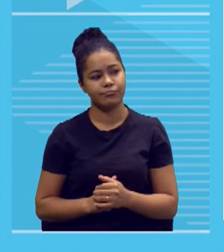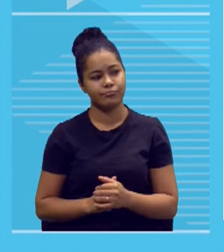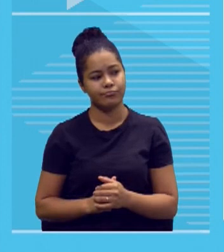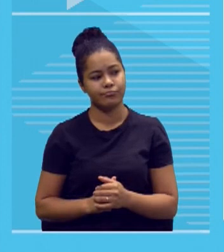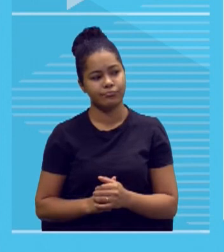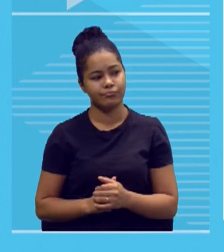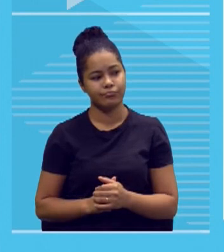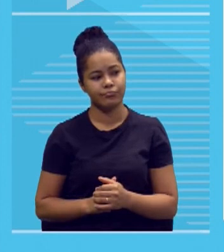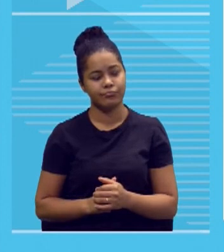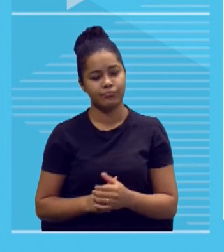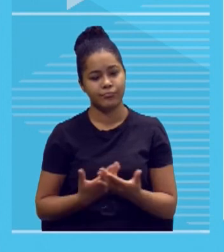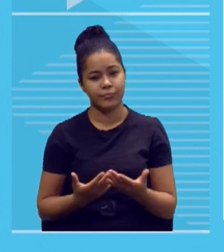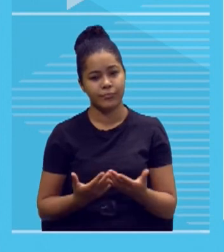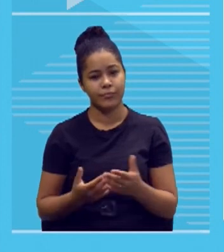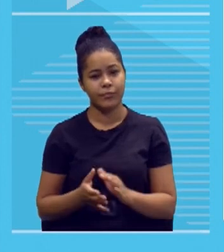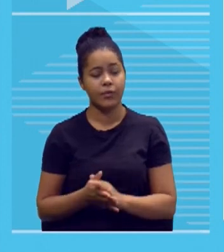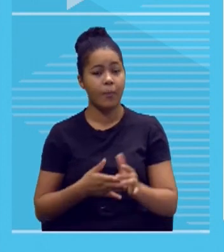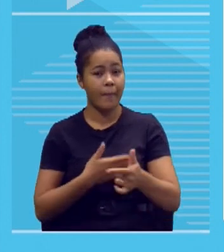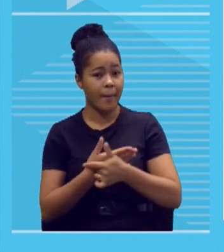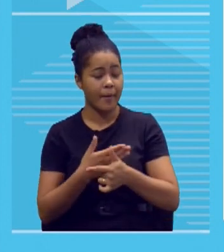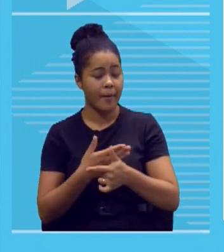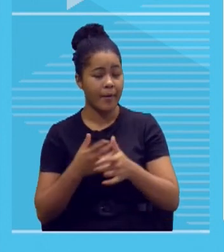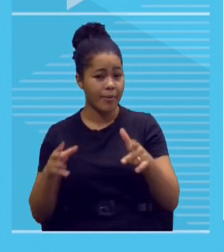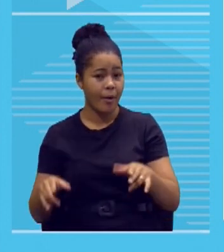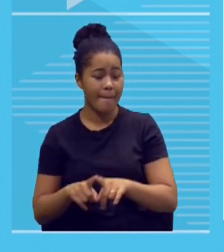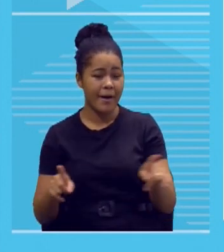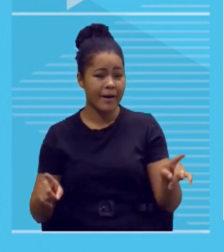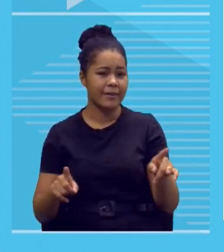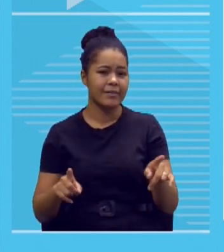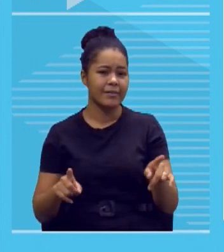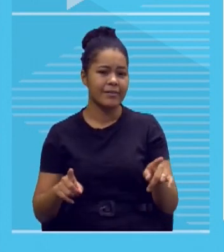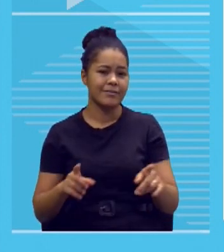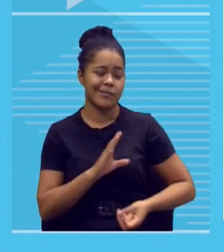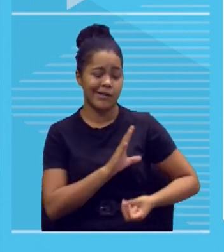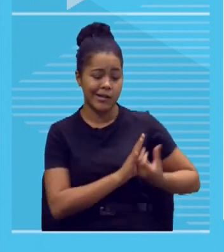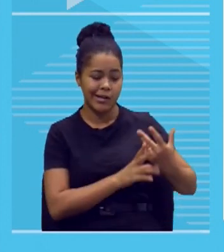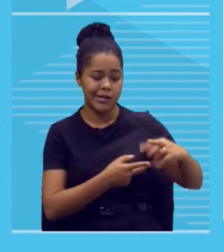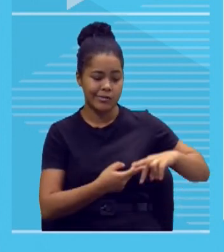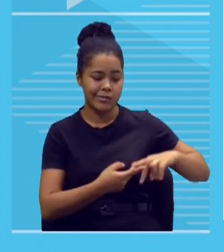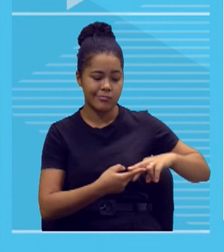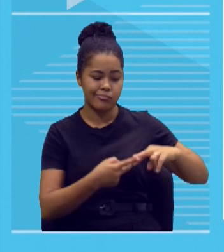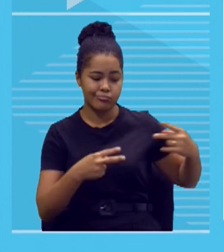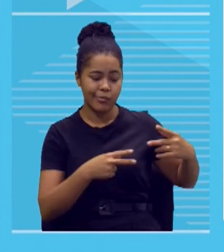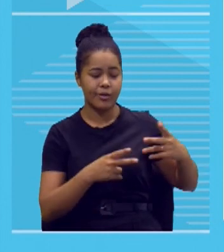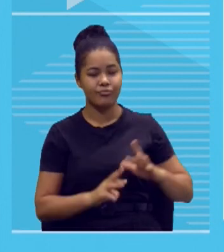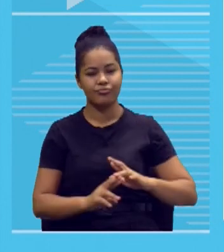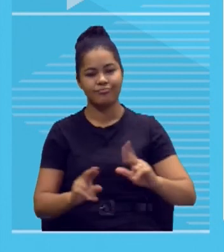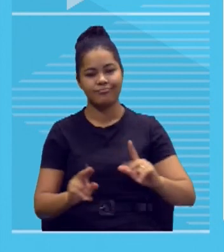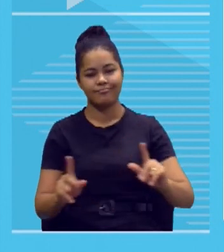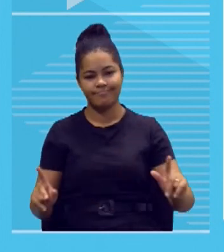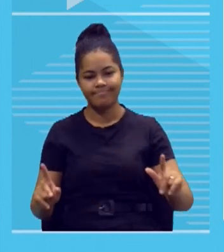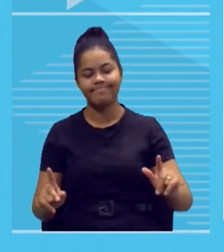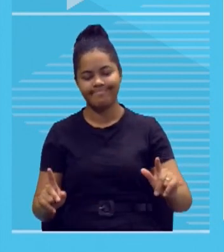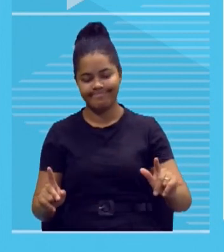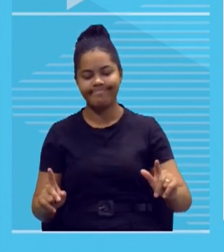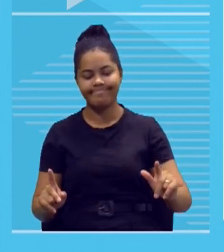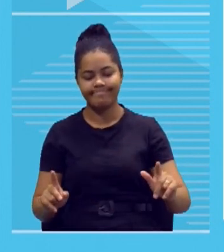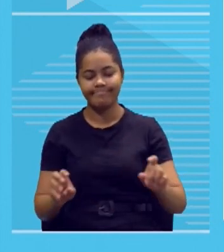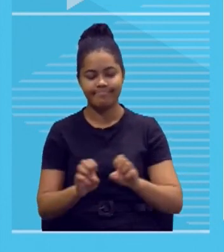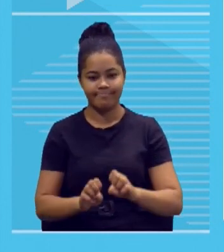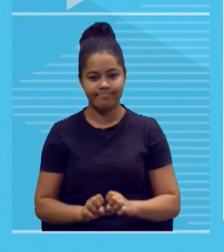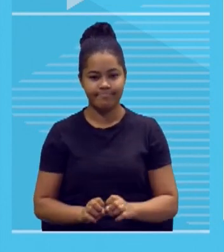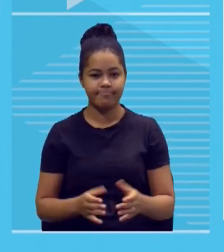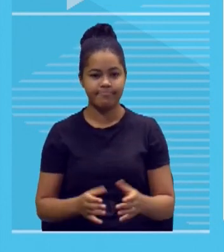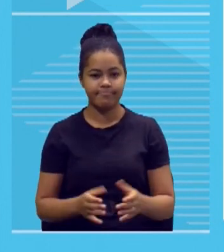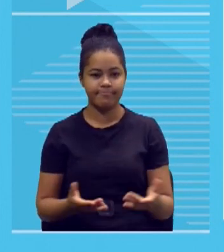se a função é a mesma origem embrionária diferente vou pegar a estrutura que compõem a asa de um inseto E ajudando